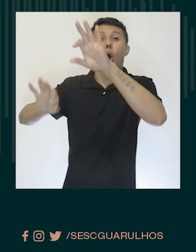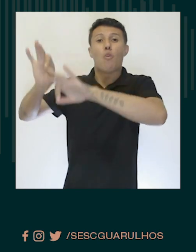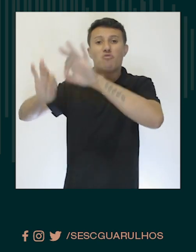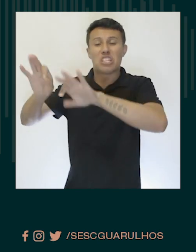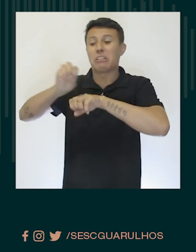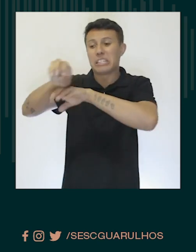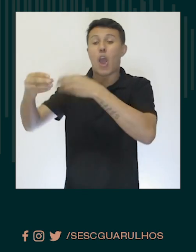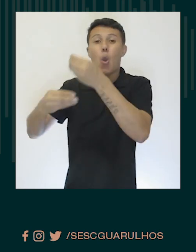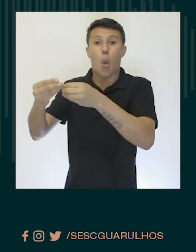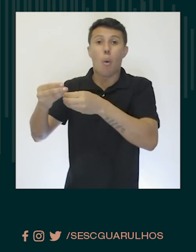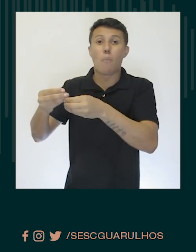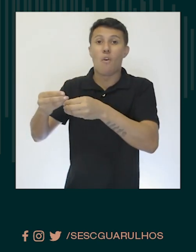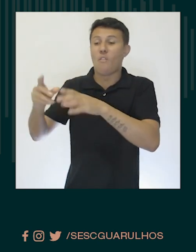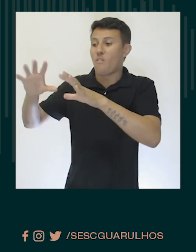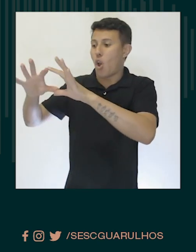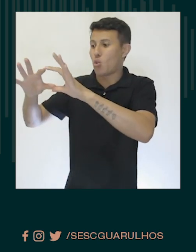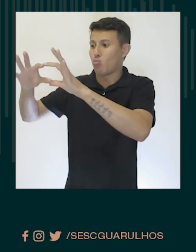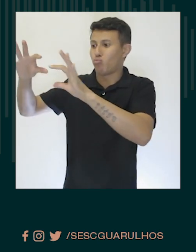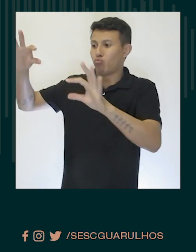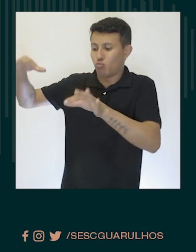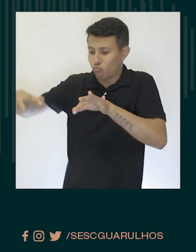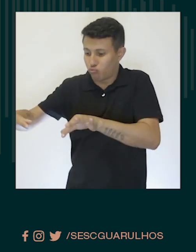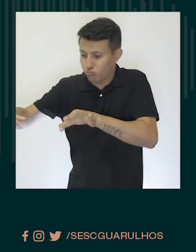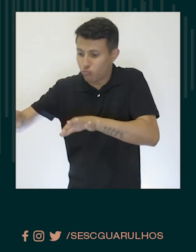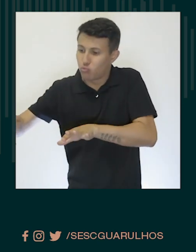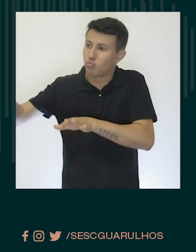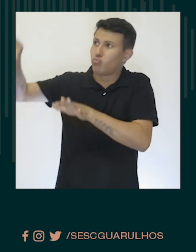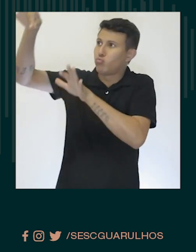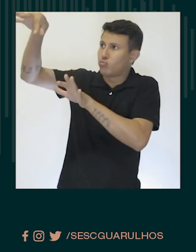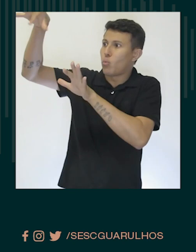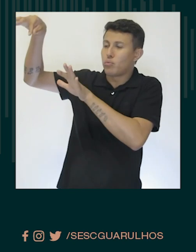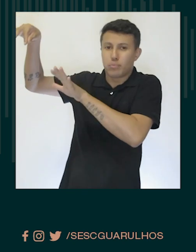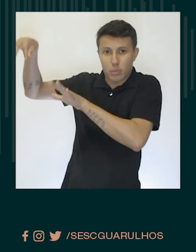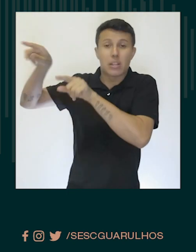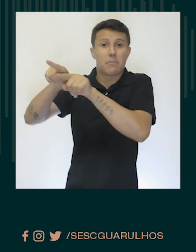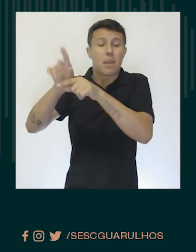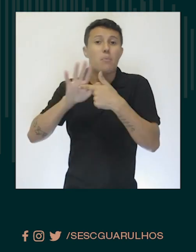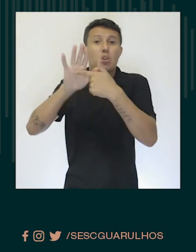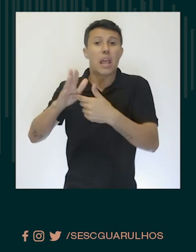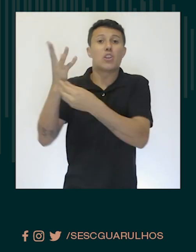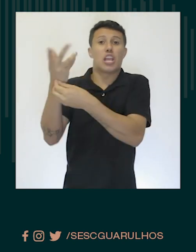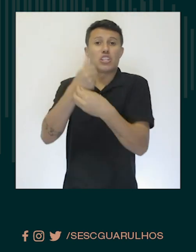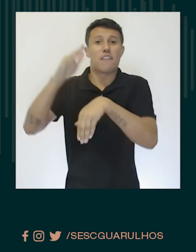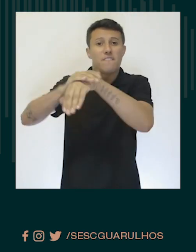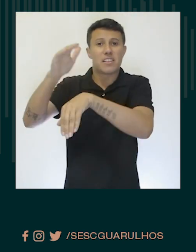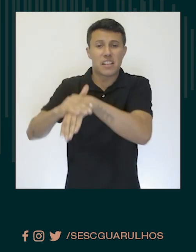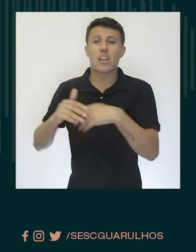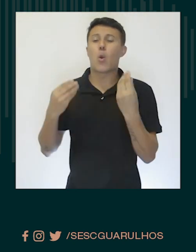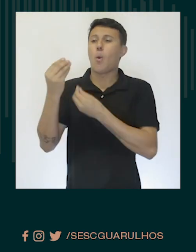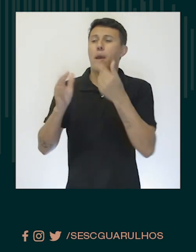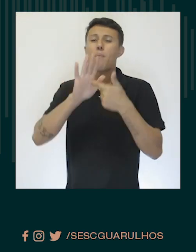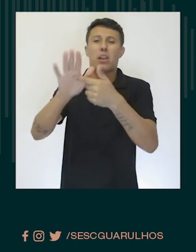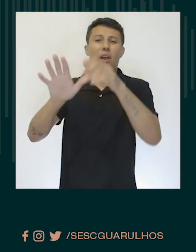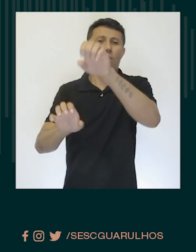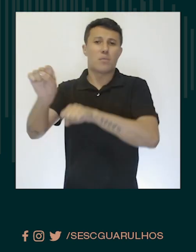a pena estar atento ao que os artistas estão realizando, porque eles também costumam dar formações. Essa formação mesmo que eu